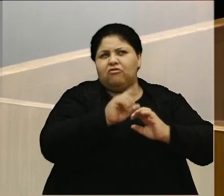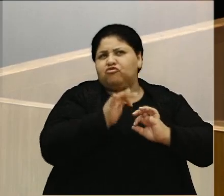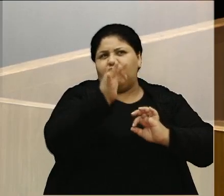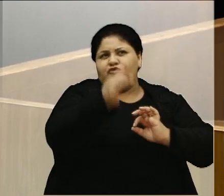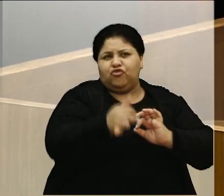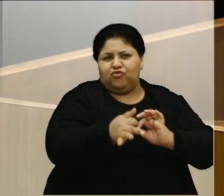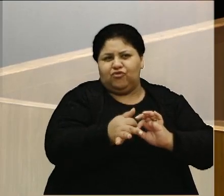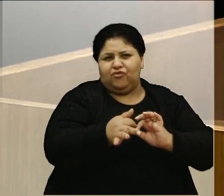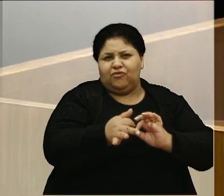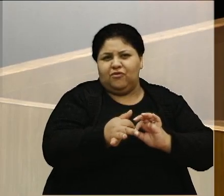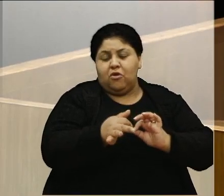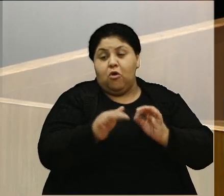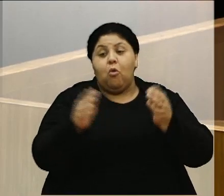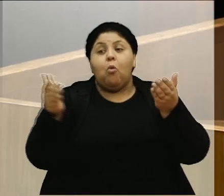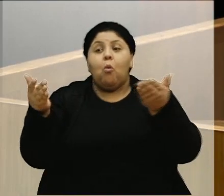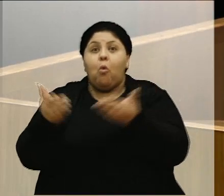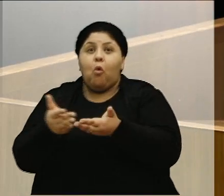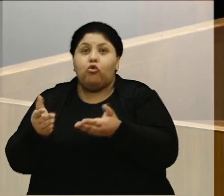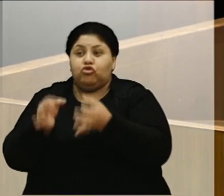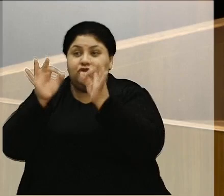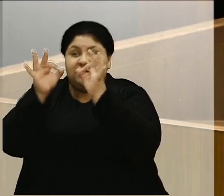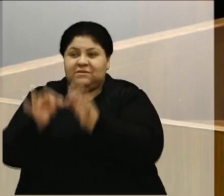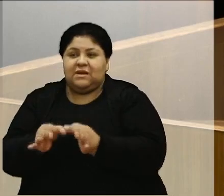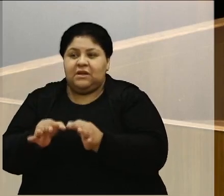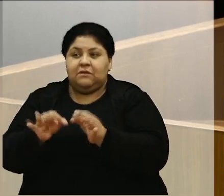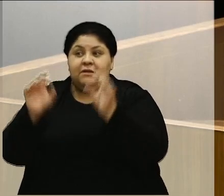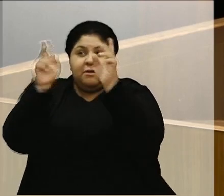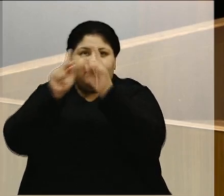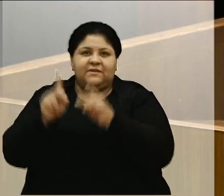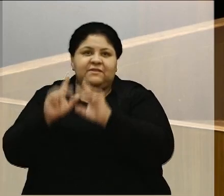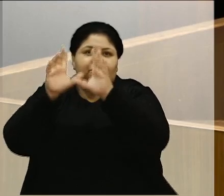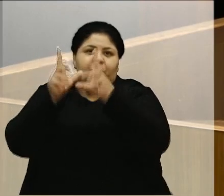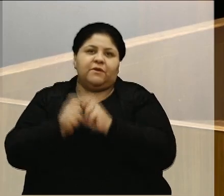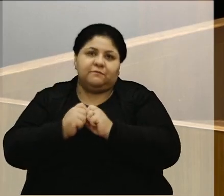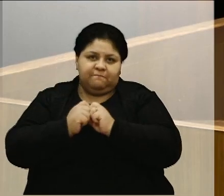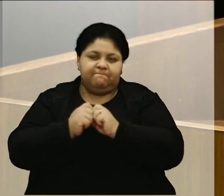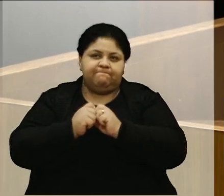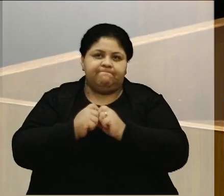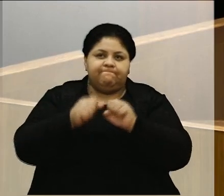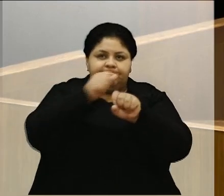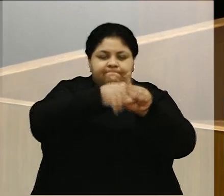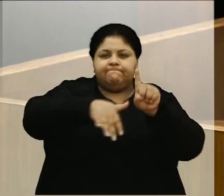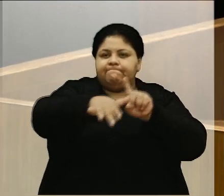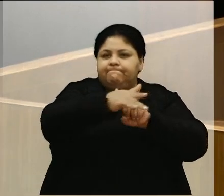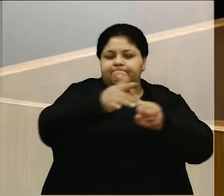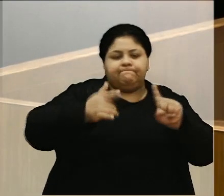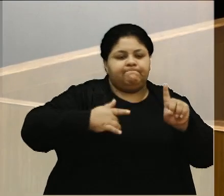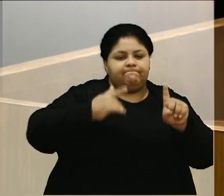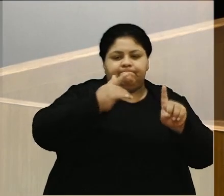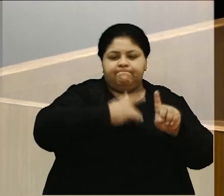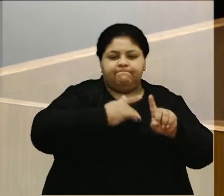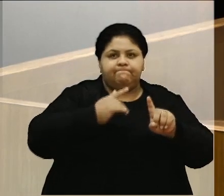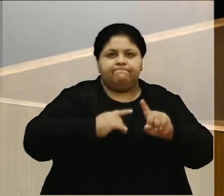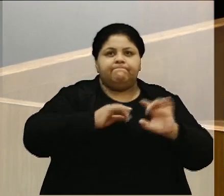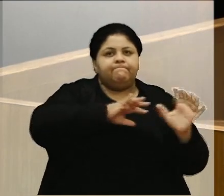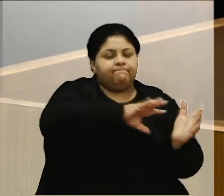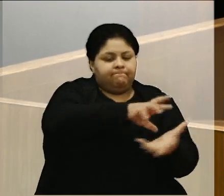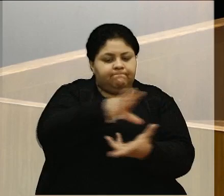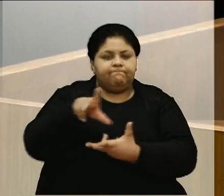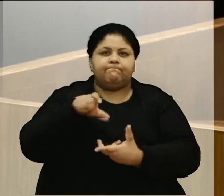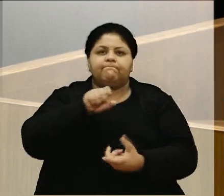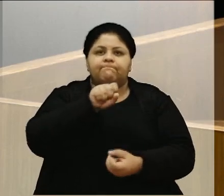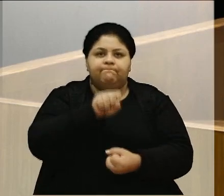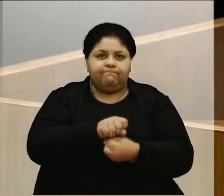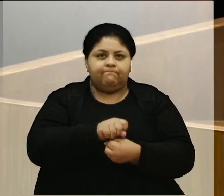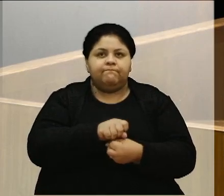mas um hoje, né, mais justo e pacífico para todos. Uma sociedade saudável e sustentável também deve ser uma